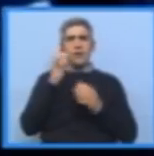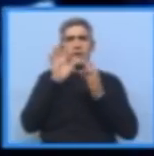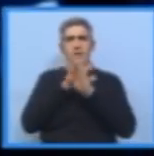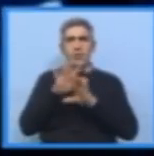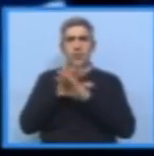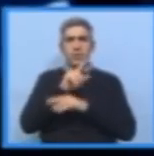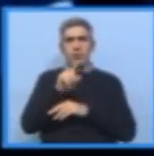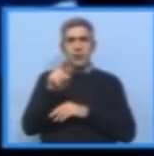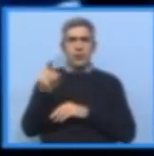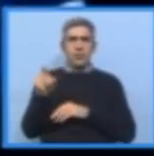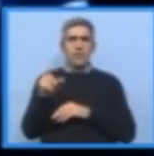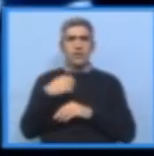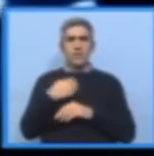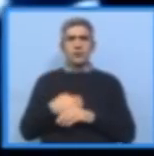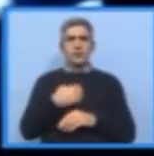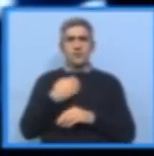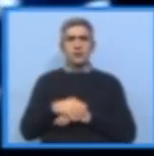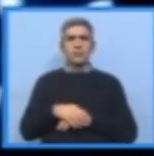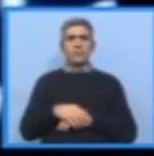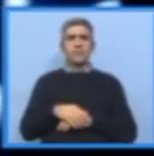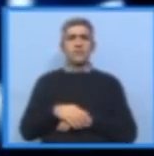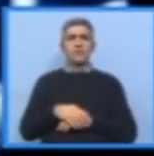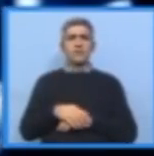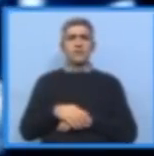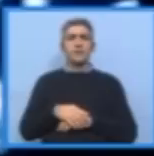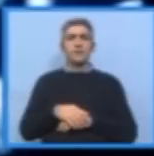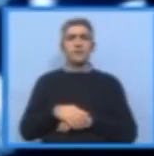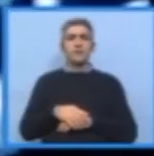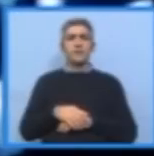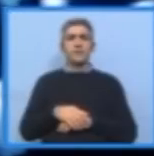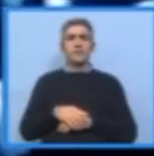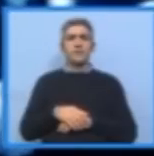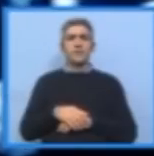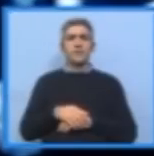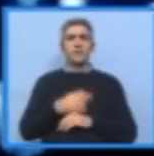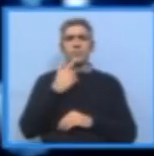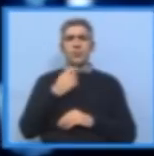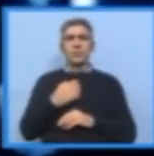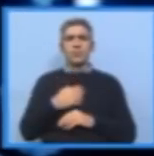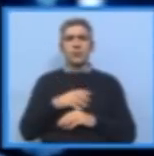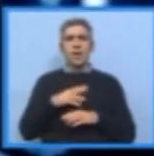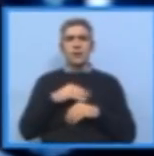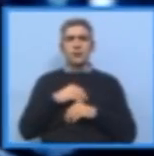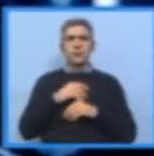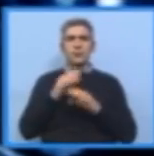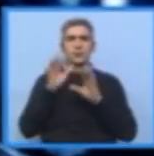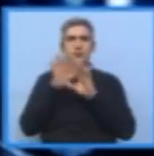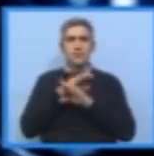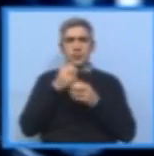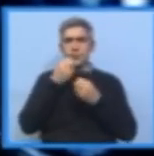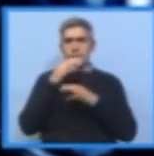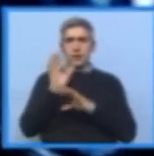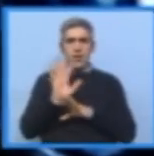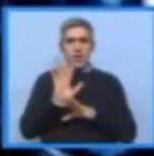ofuscada, sinto, mas não se deixa ser ofuscada, não deixa de